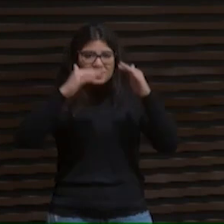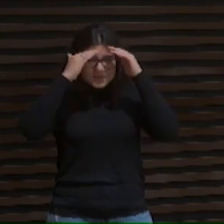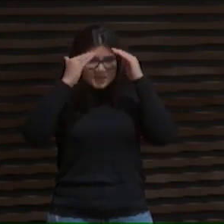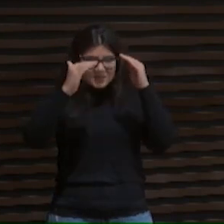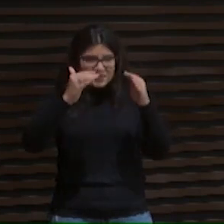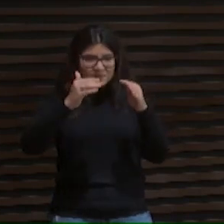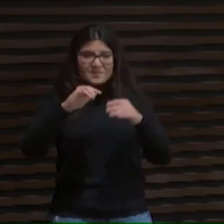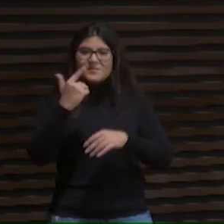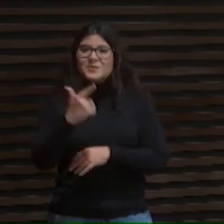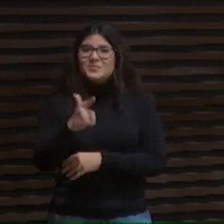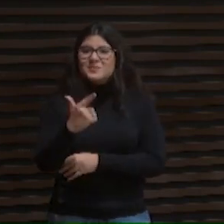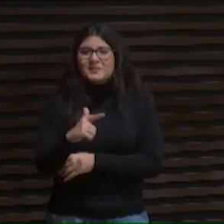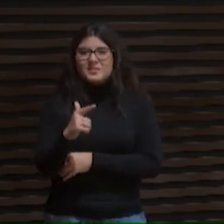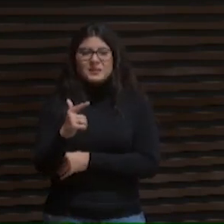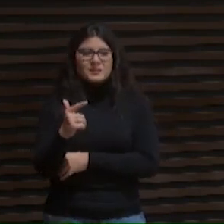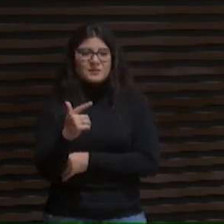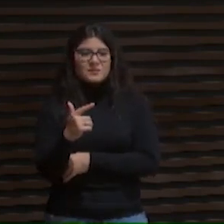Não há outro.